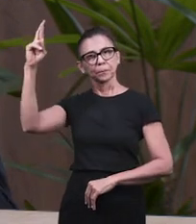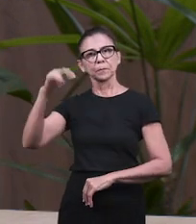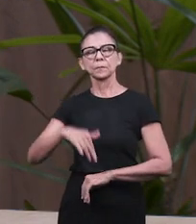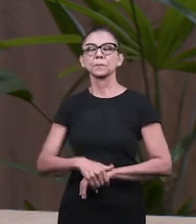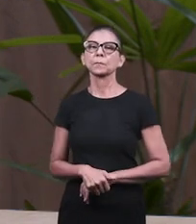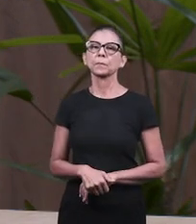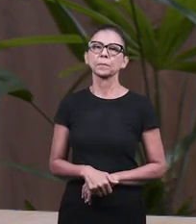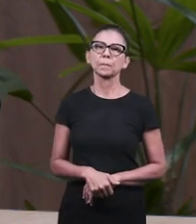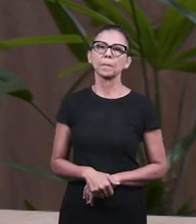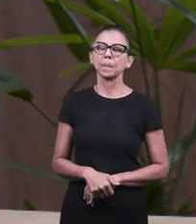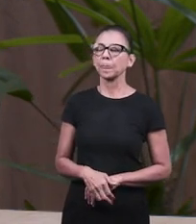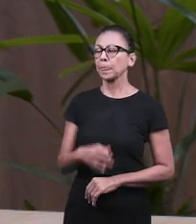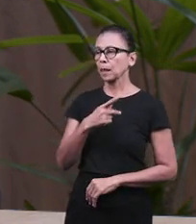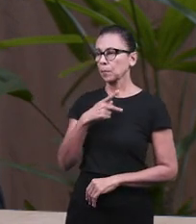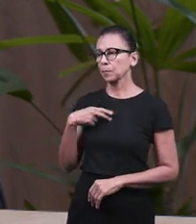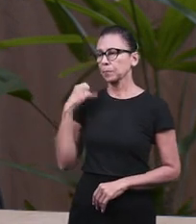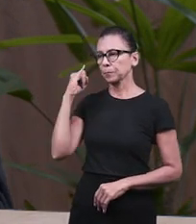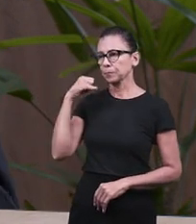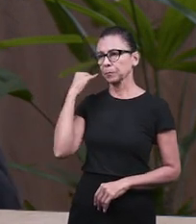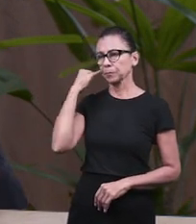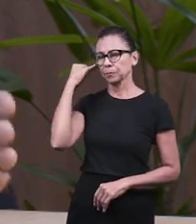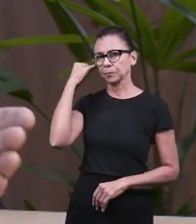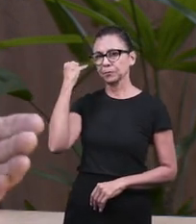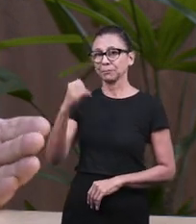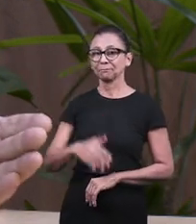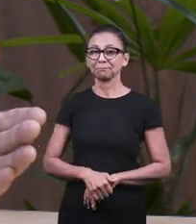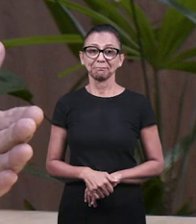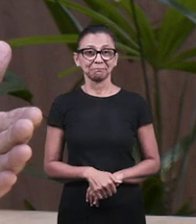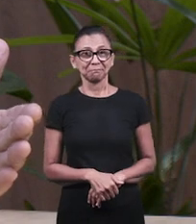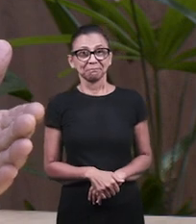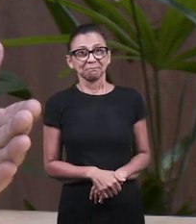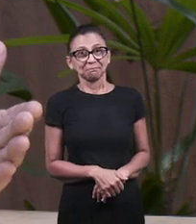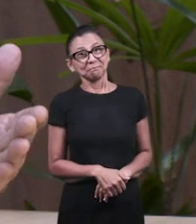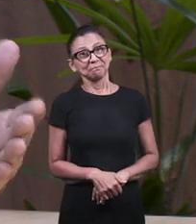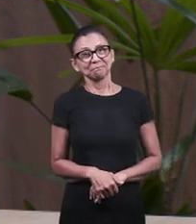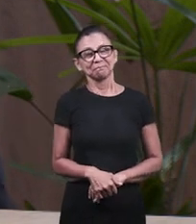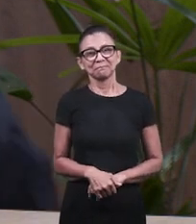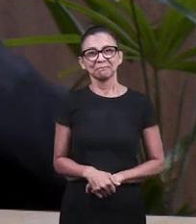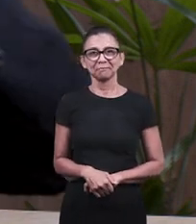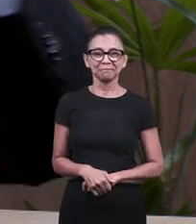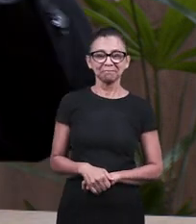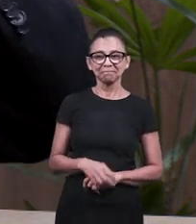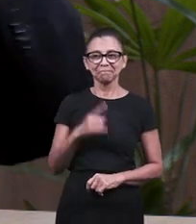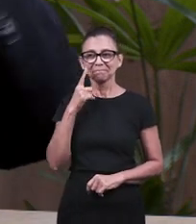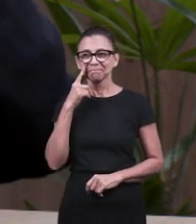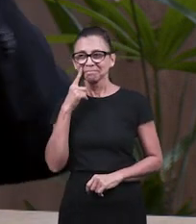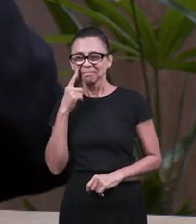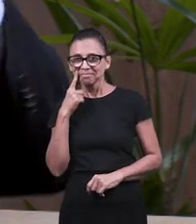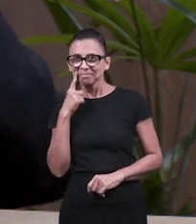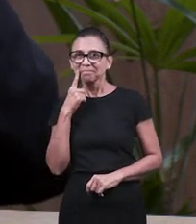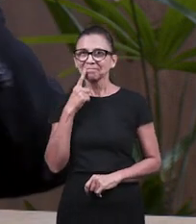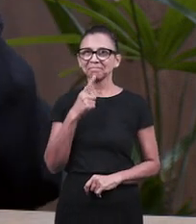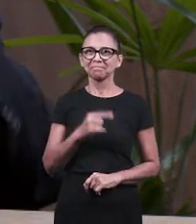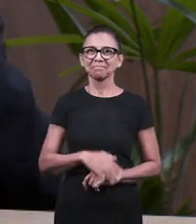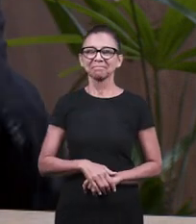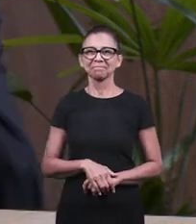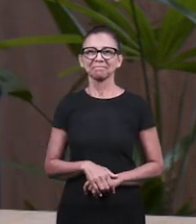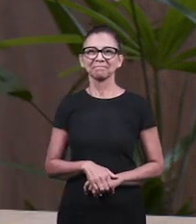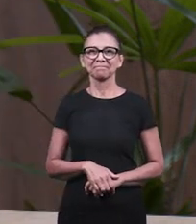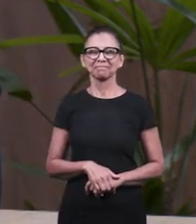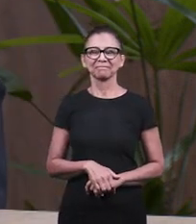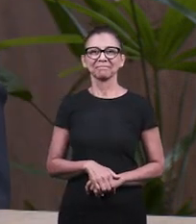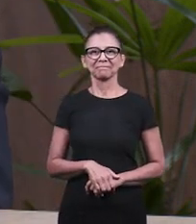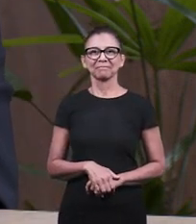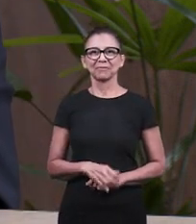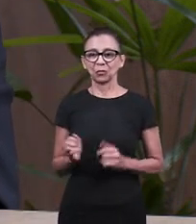do Senhor. Entramos aqui, pastor Josias, por um outro caminho, né? É. O outro caminho nós discutimos muito, né? Isso. Discutimos.